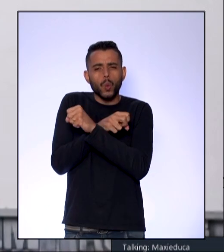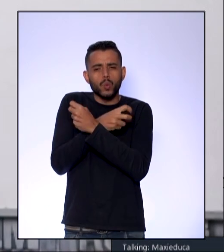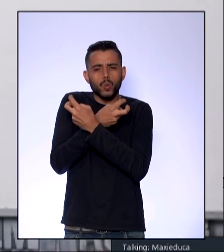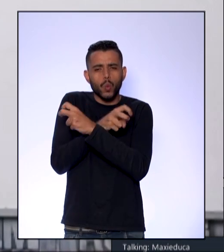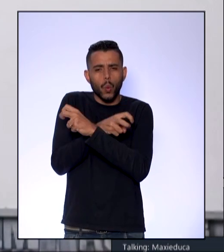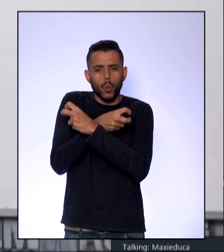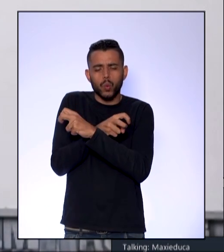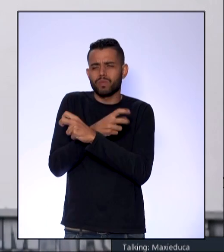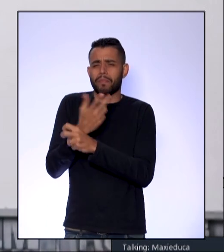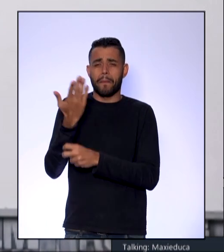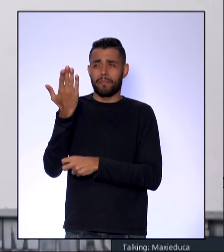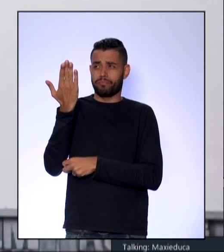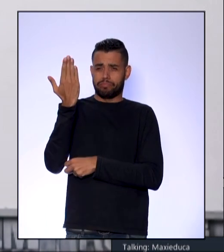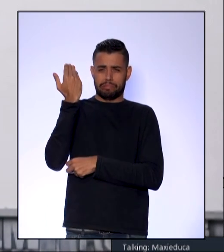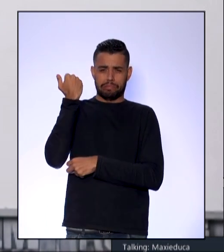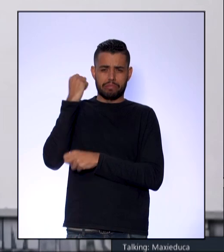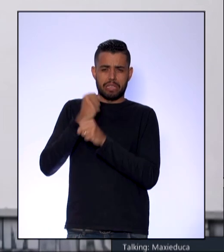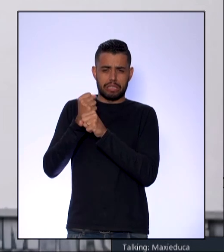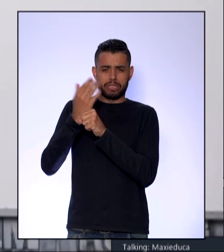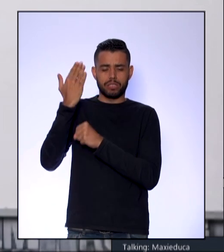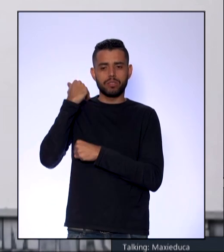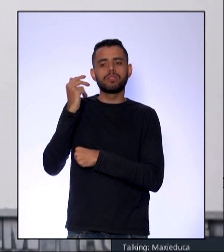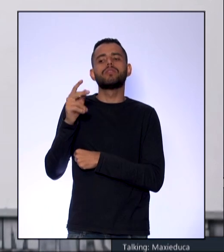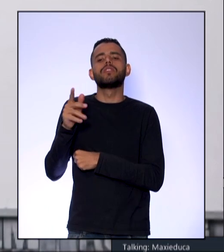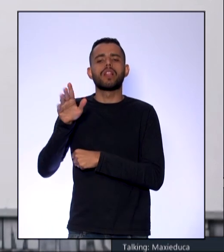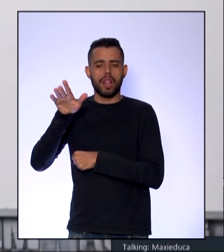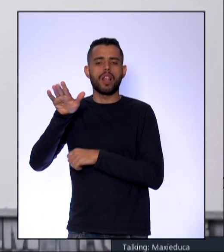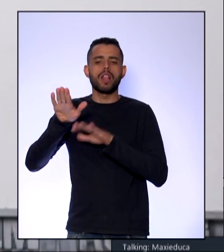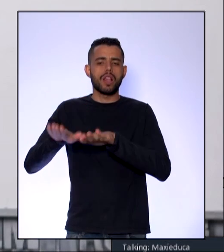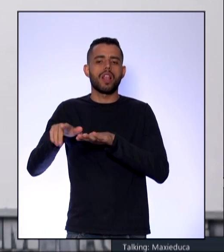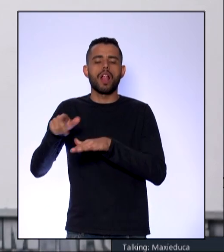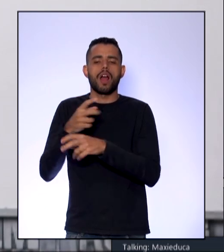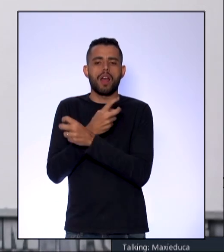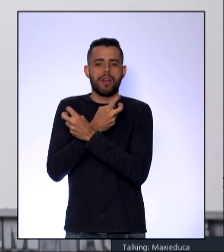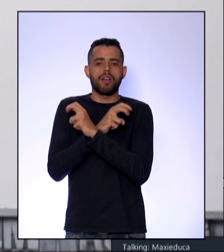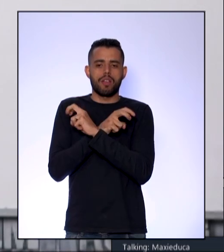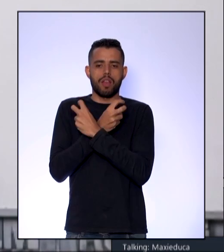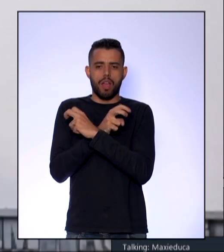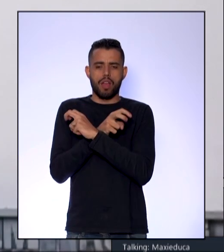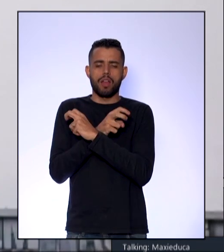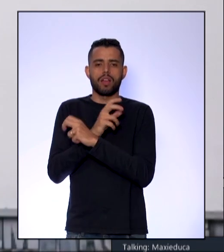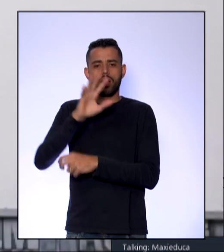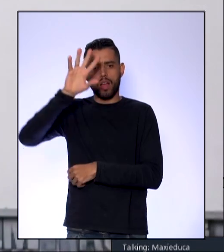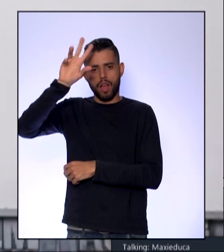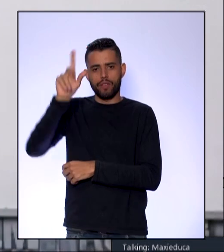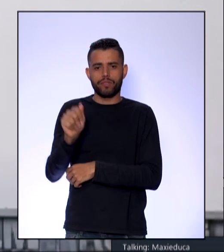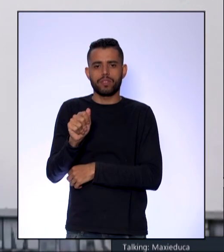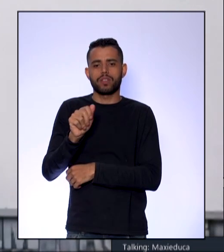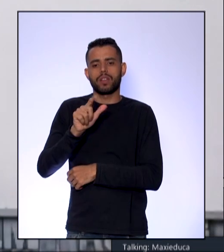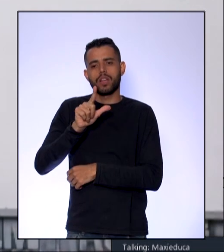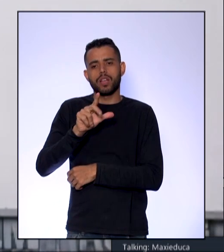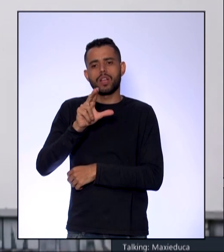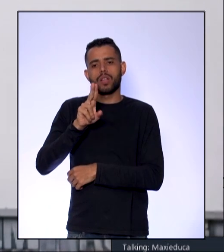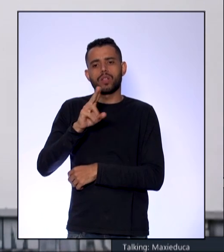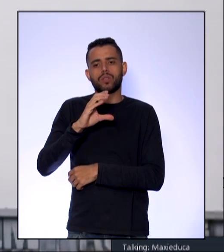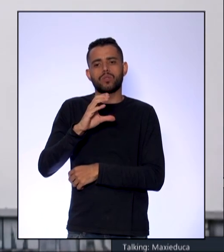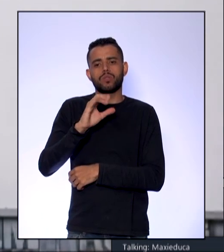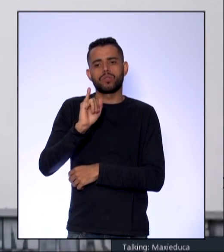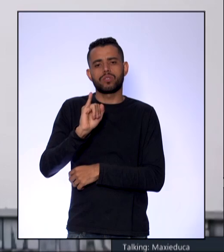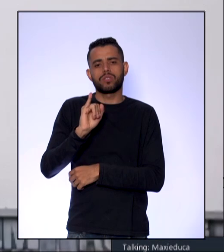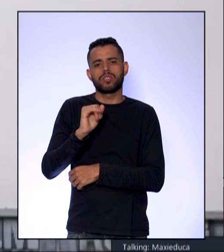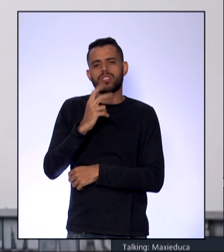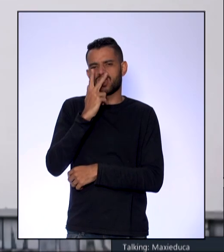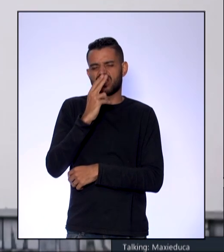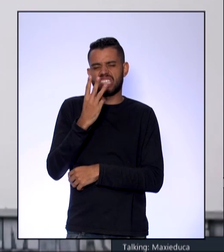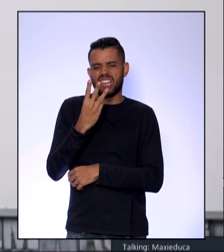fósseis mais antigos da história da humanidade estão na África, né? Vocês sabem disso. Lucy é datada ali de